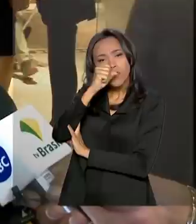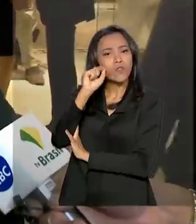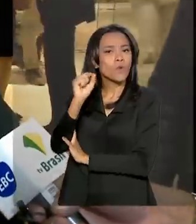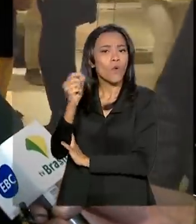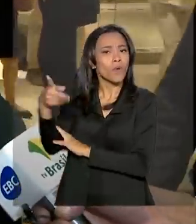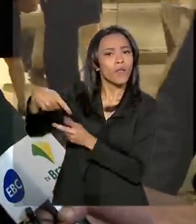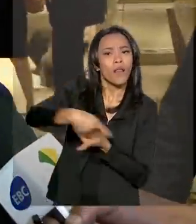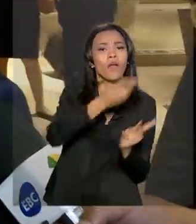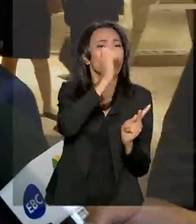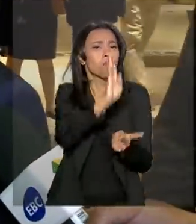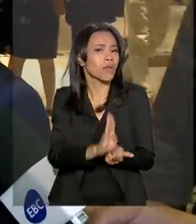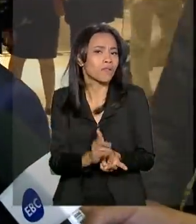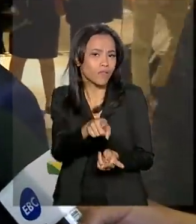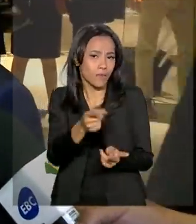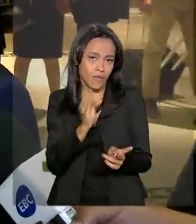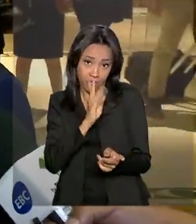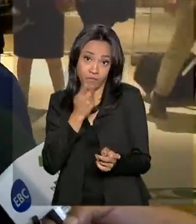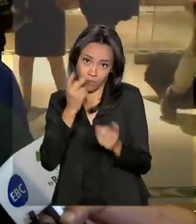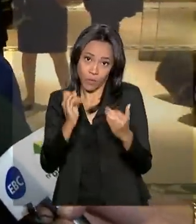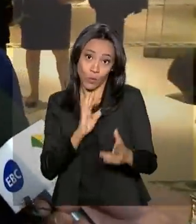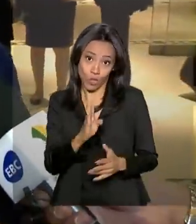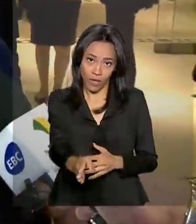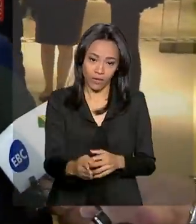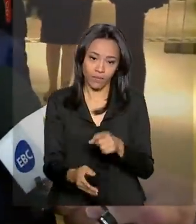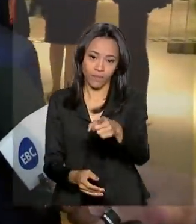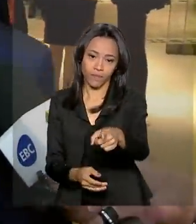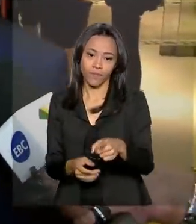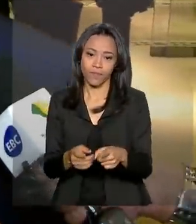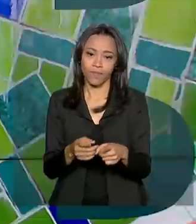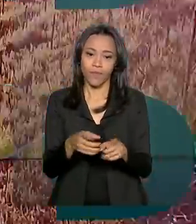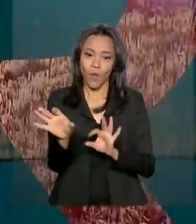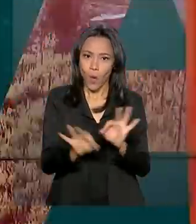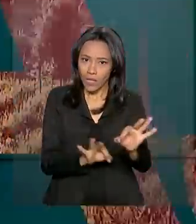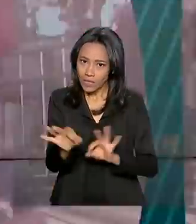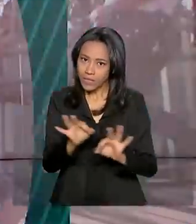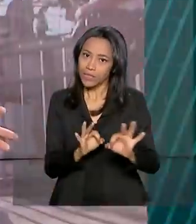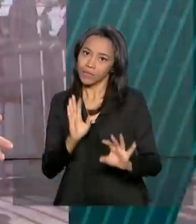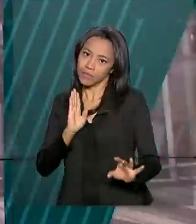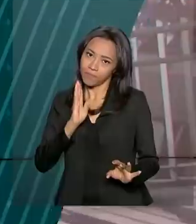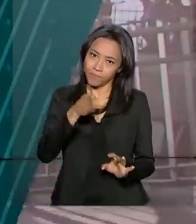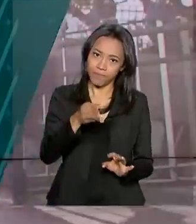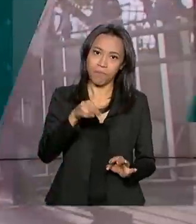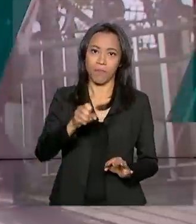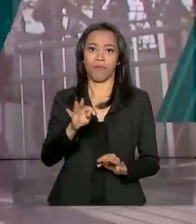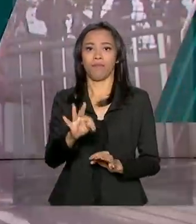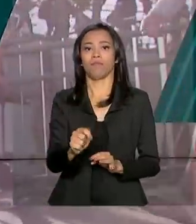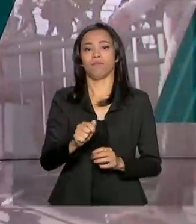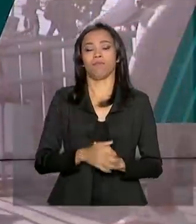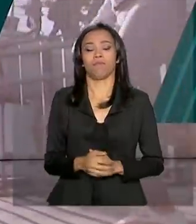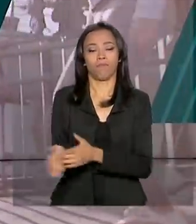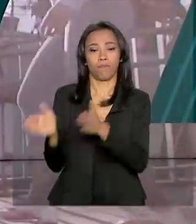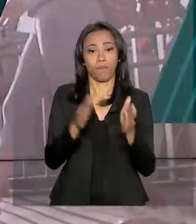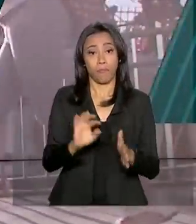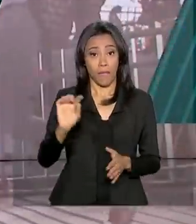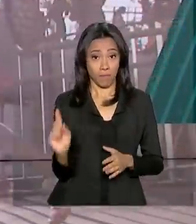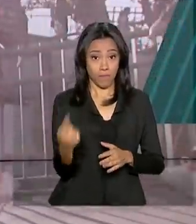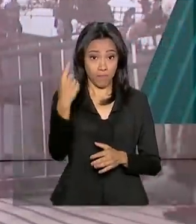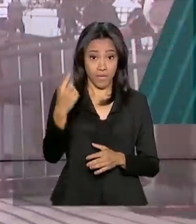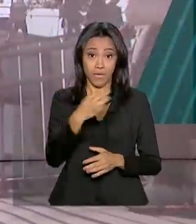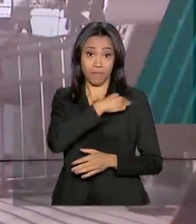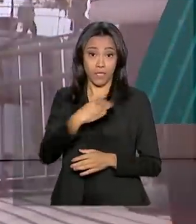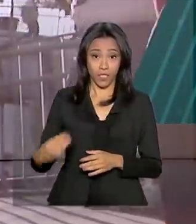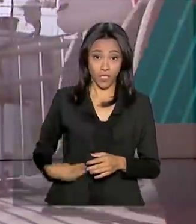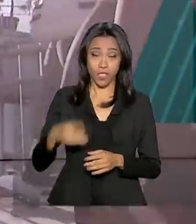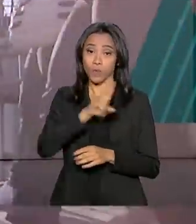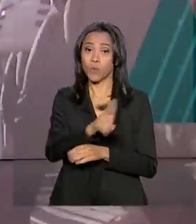o vice-presidente foi direto. Organização e método. A primeira-ministra britânica, Theresa May, anunciou